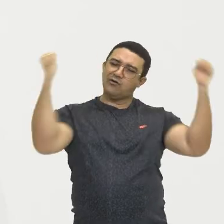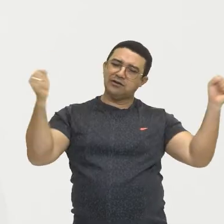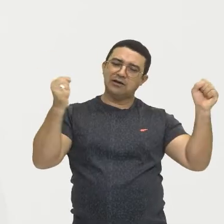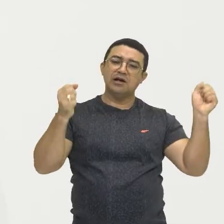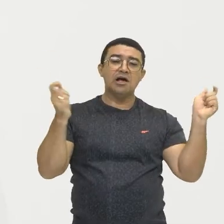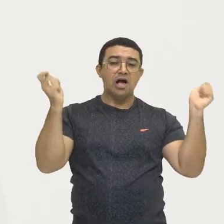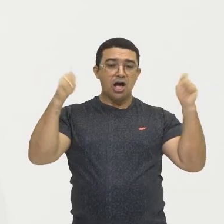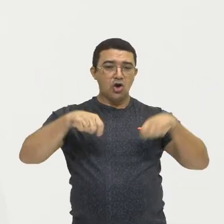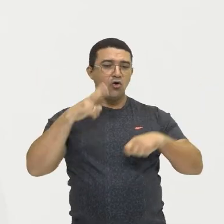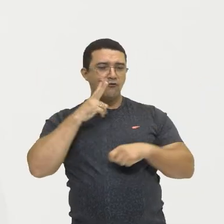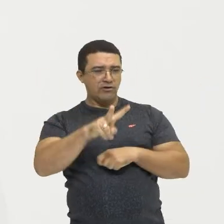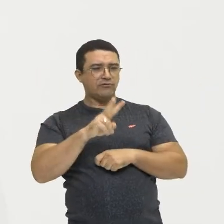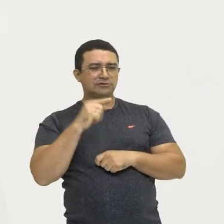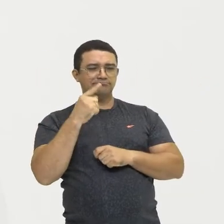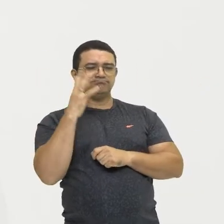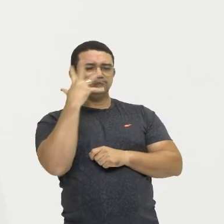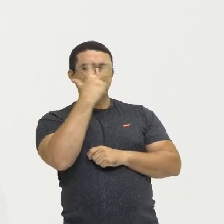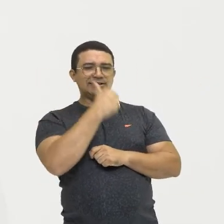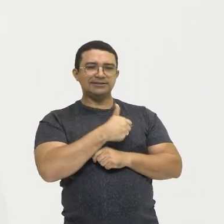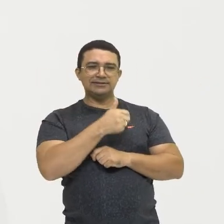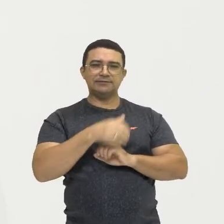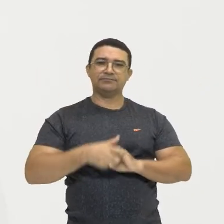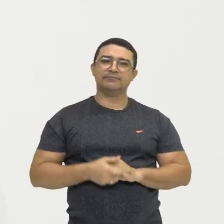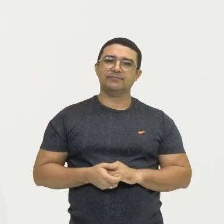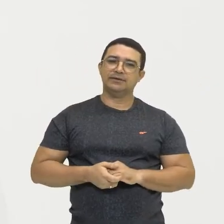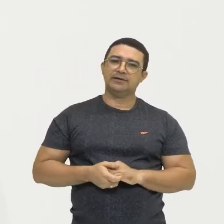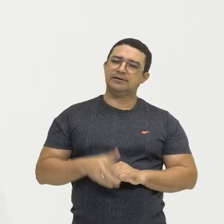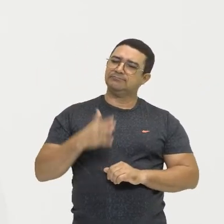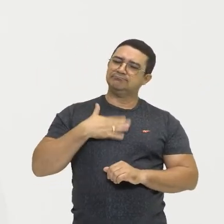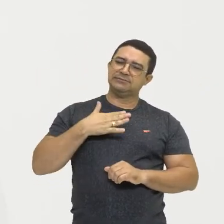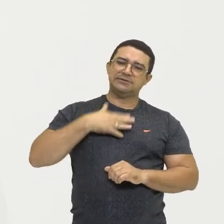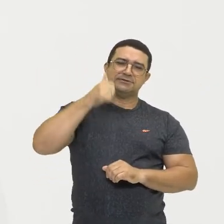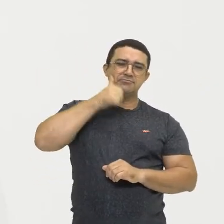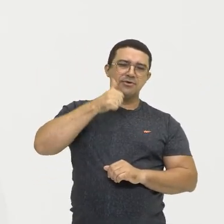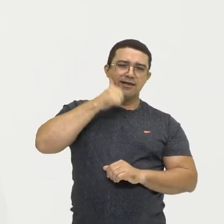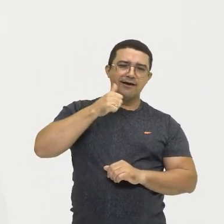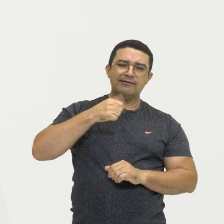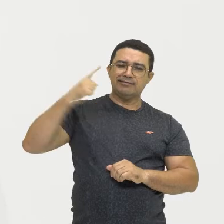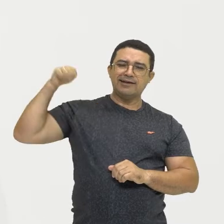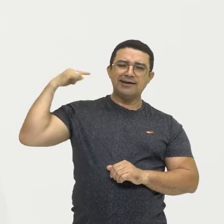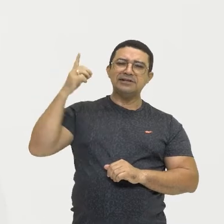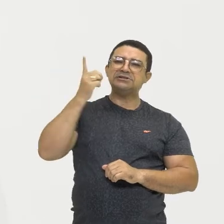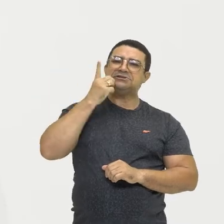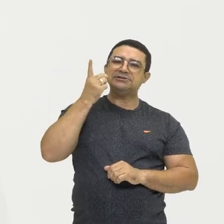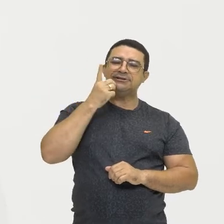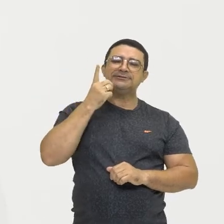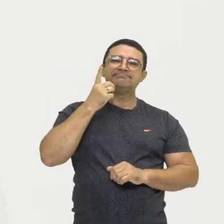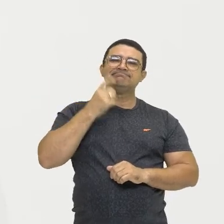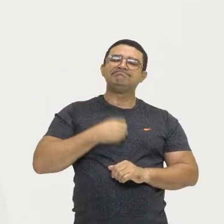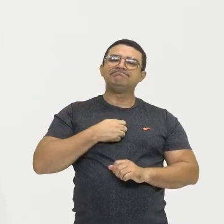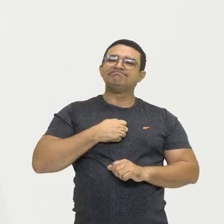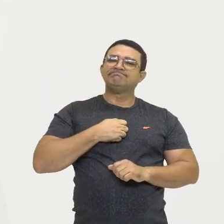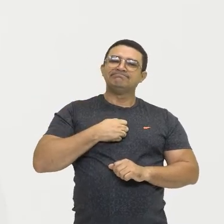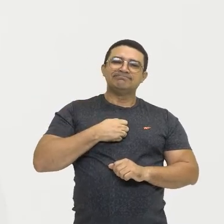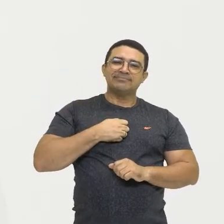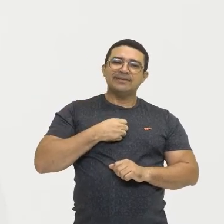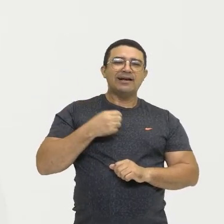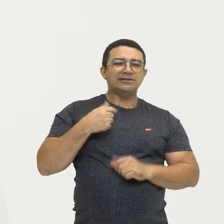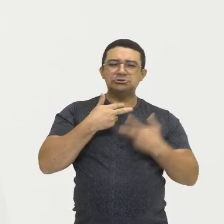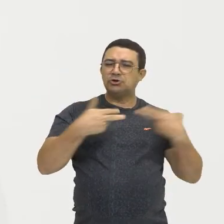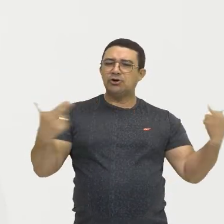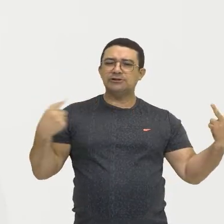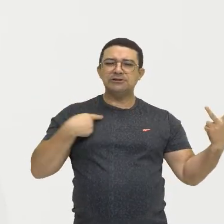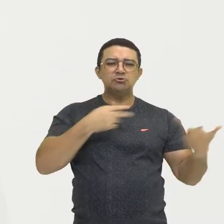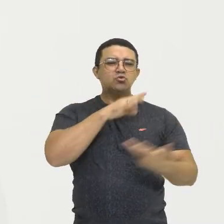vos vi linda. E minha senhora, desde aquele dia, ai, as coisas ficaram mal para